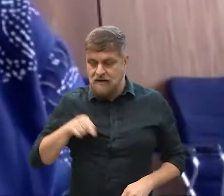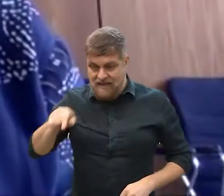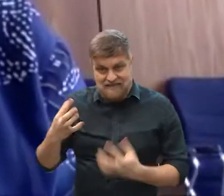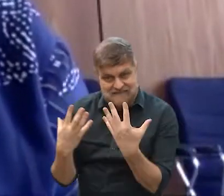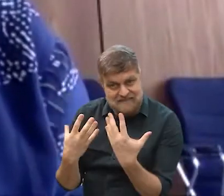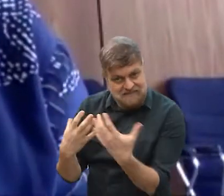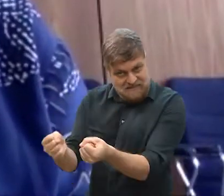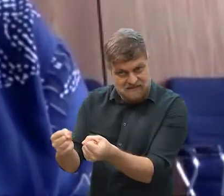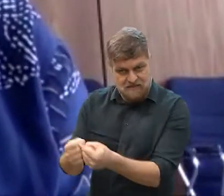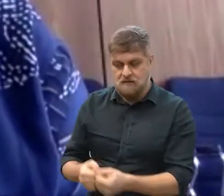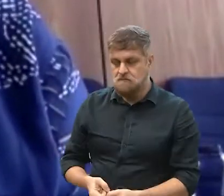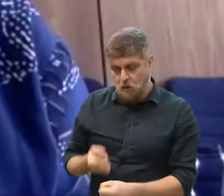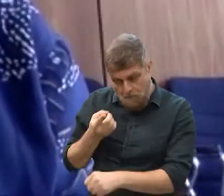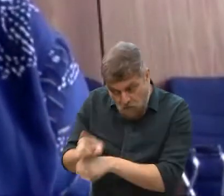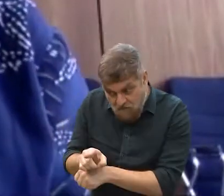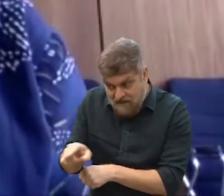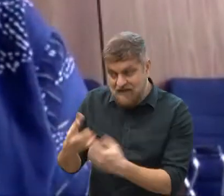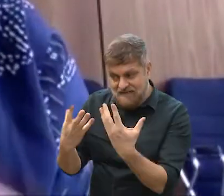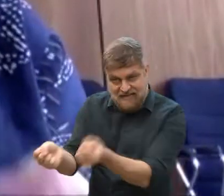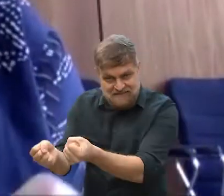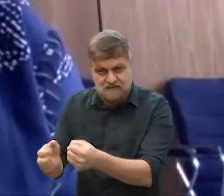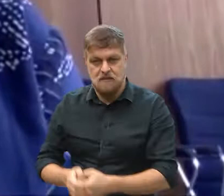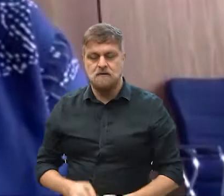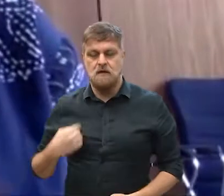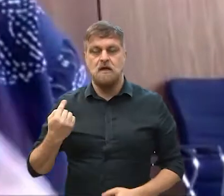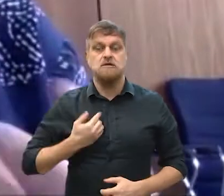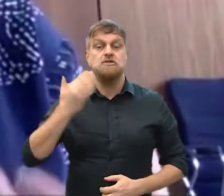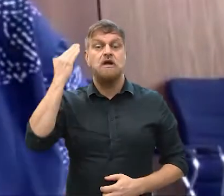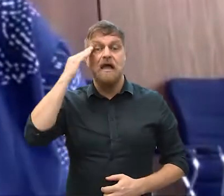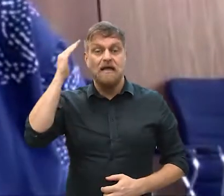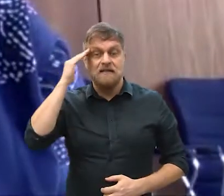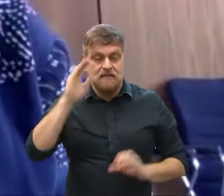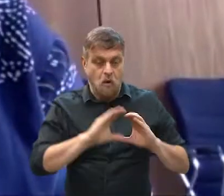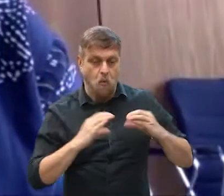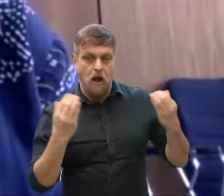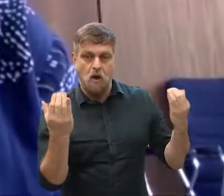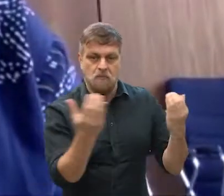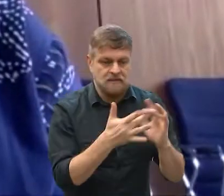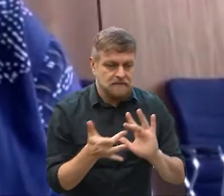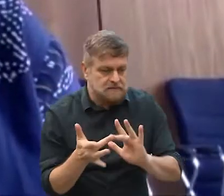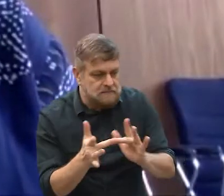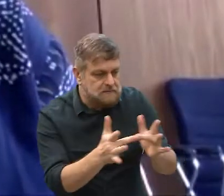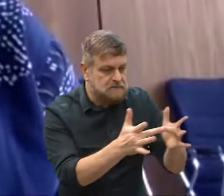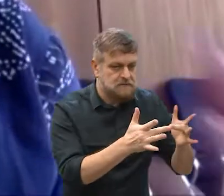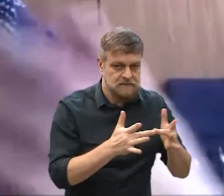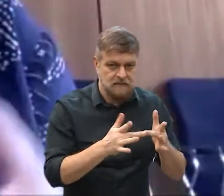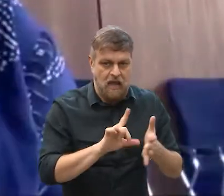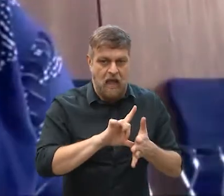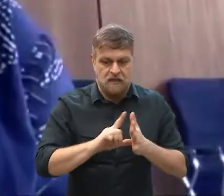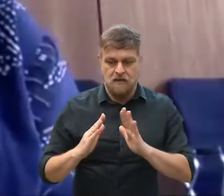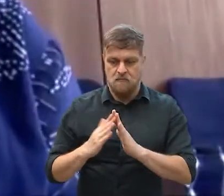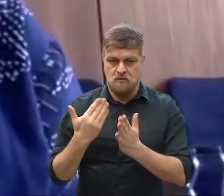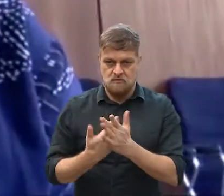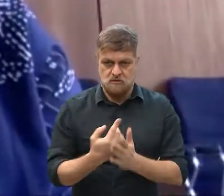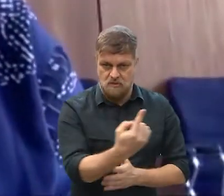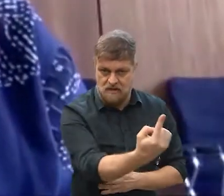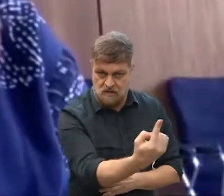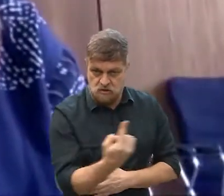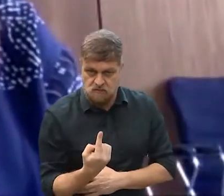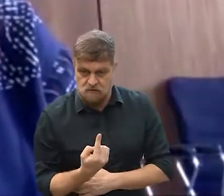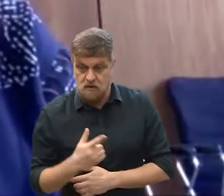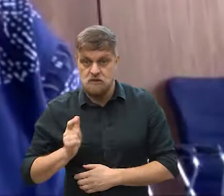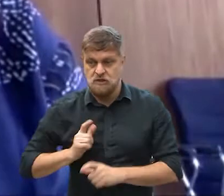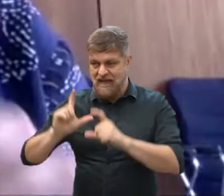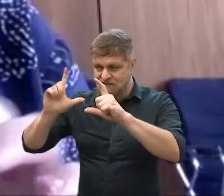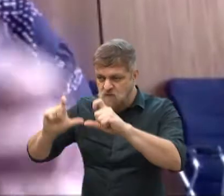eles aceitaram esse desafio, nós começamos a entender, a conversar com essa comunidade, mas quando nós retornamos para a escola com as